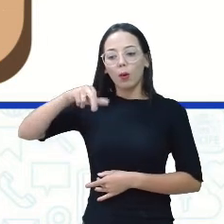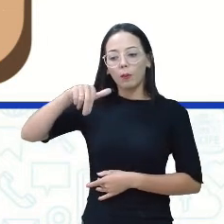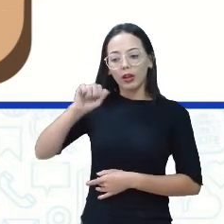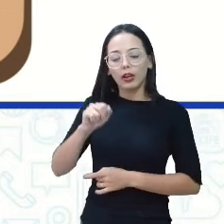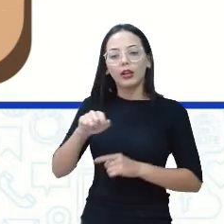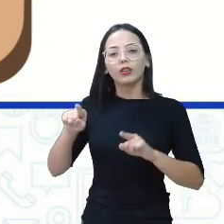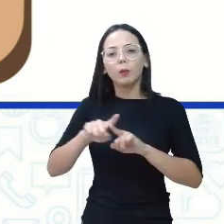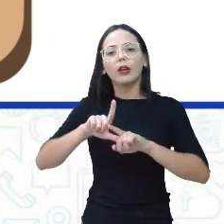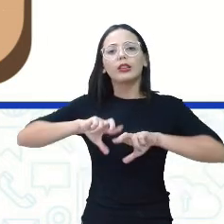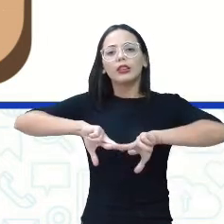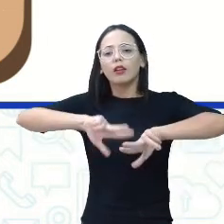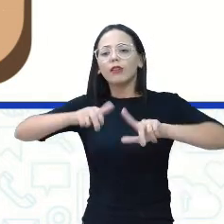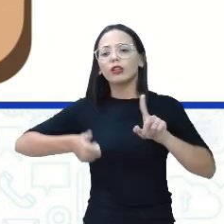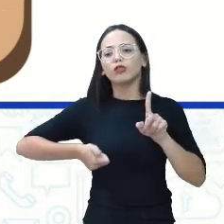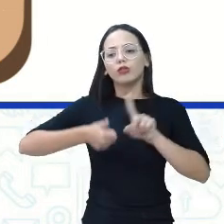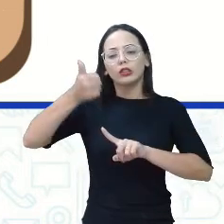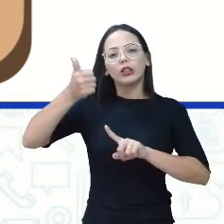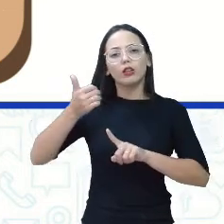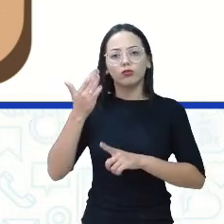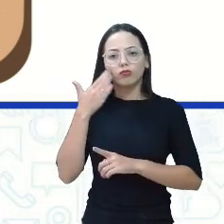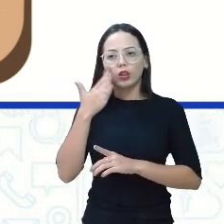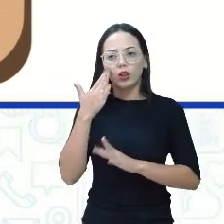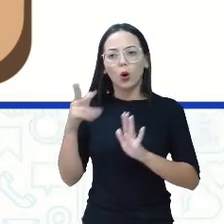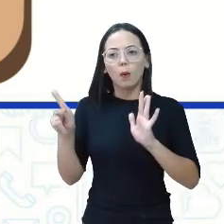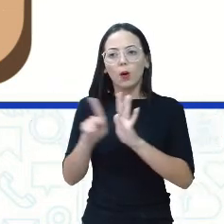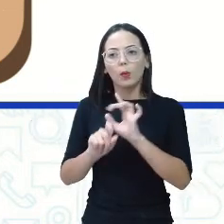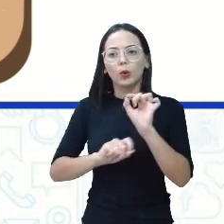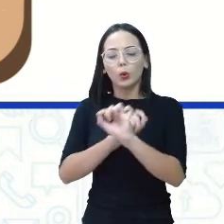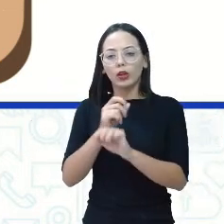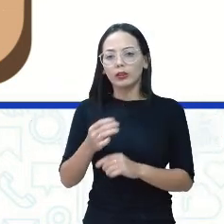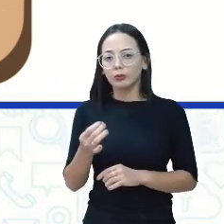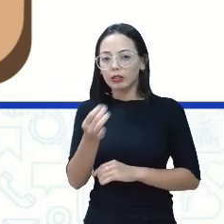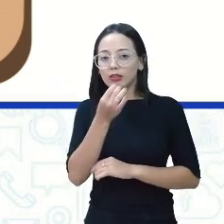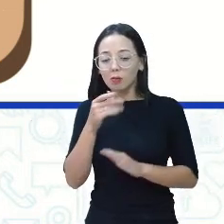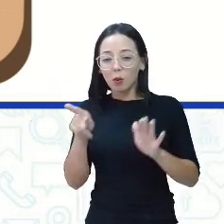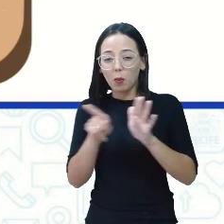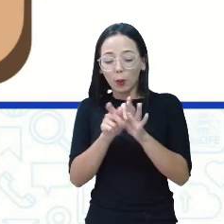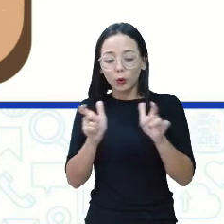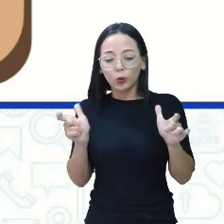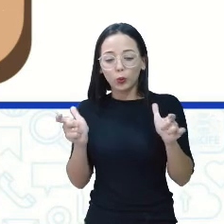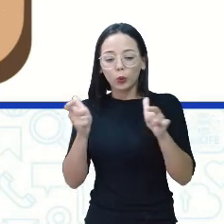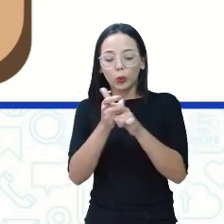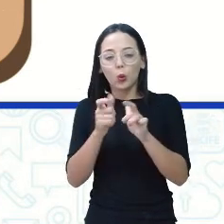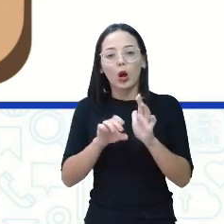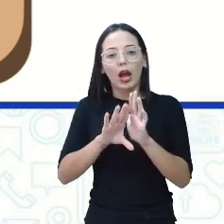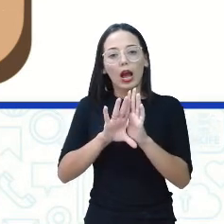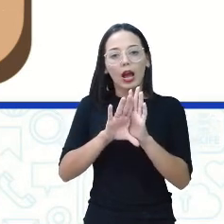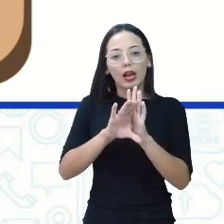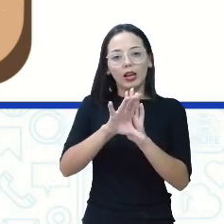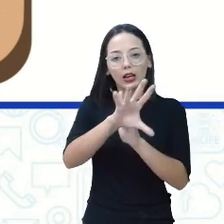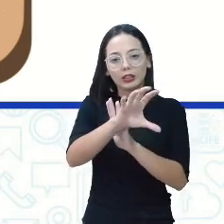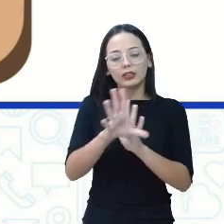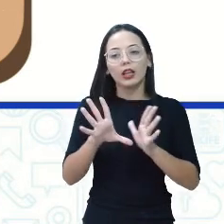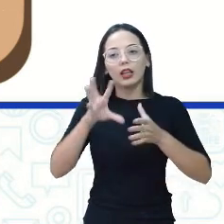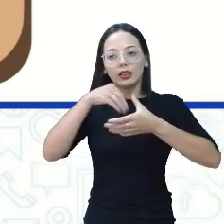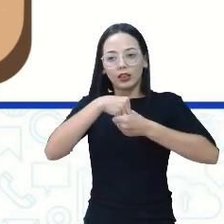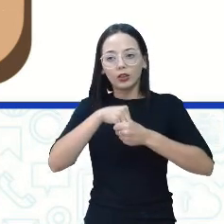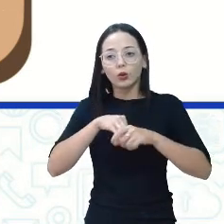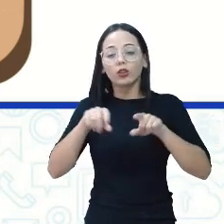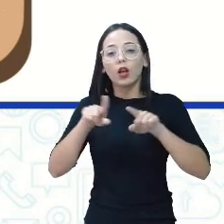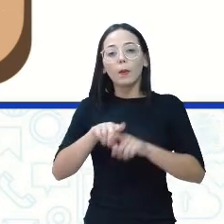tem várias vantagens, contribuindo para a diminuição do risco de câncer do endométrio, redução do